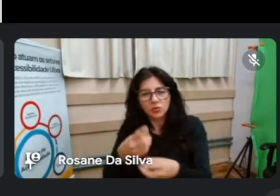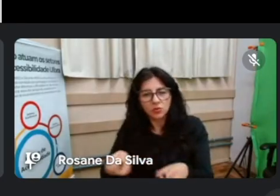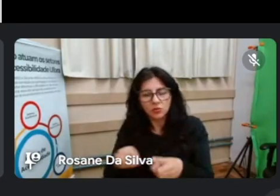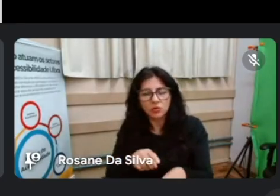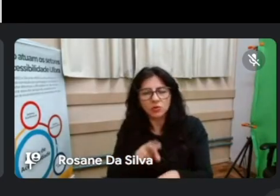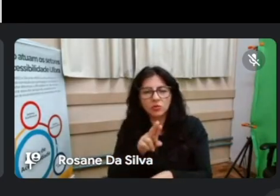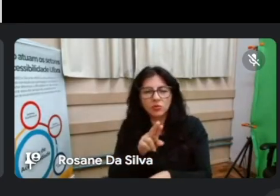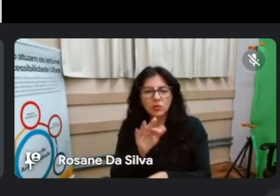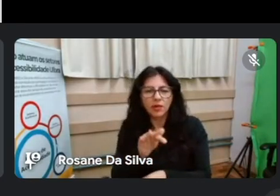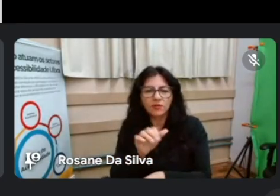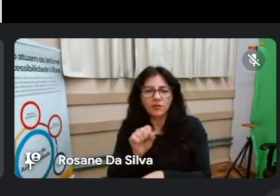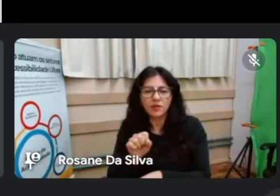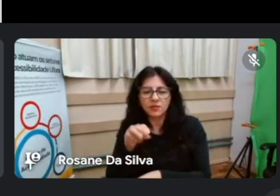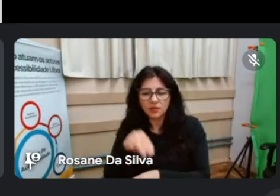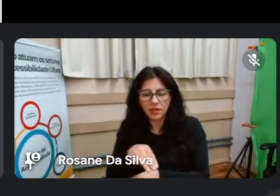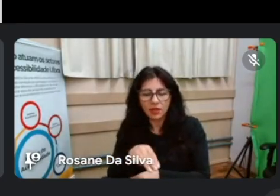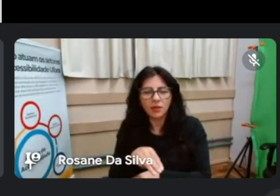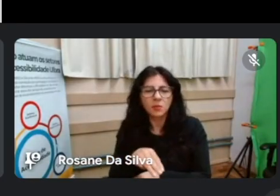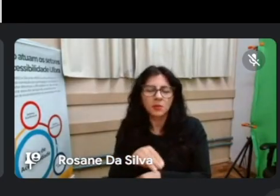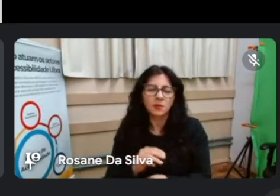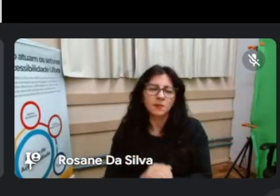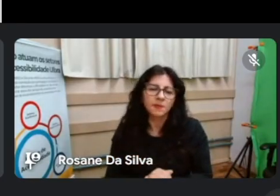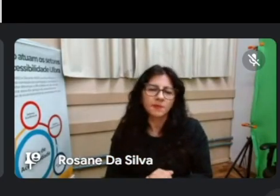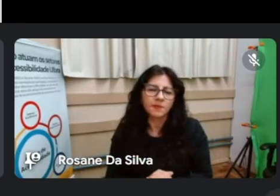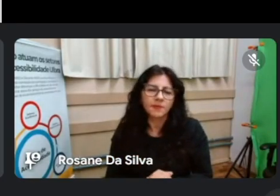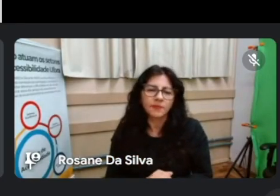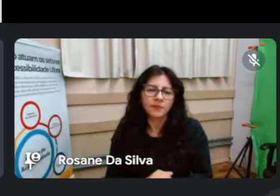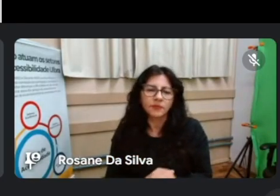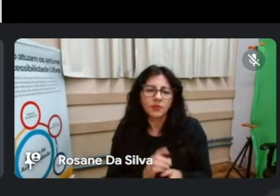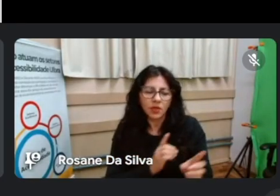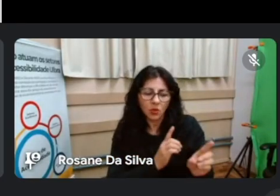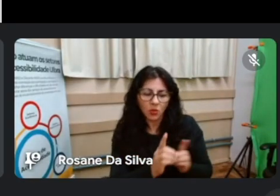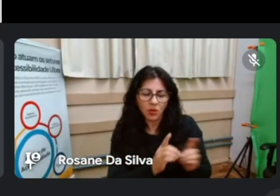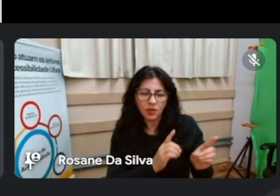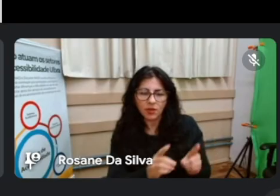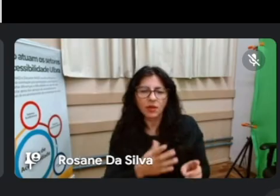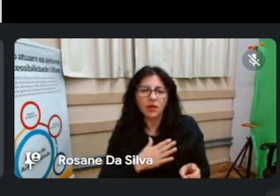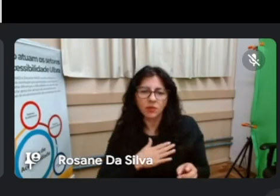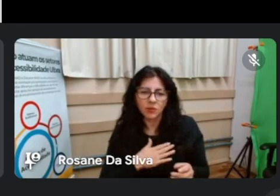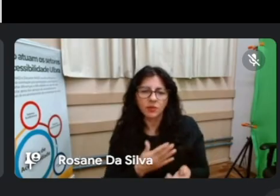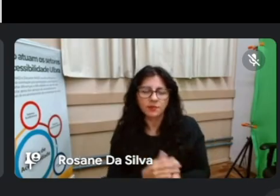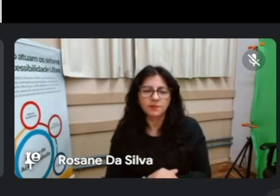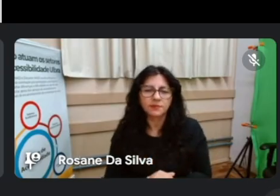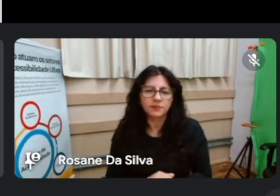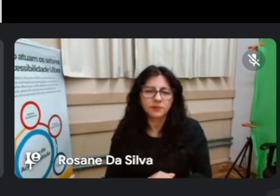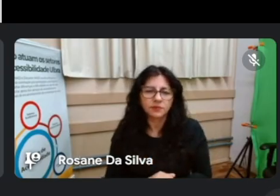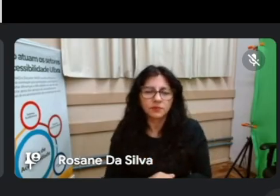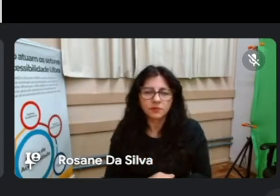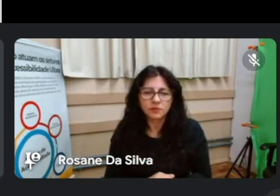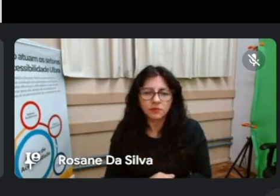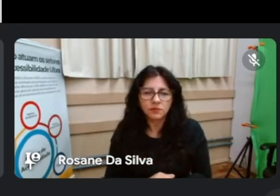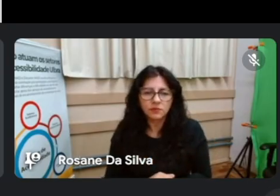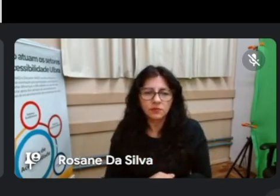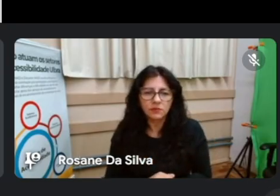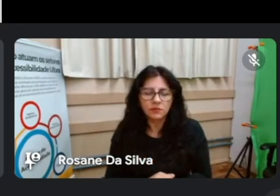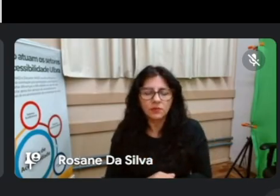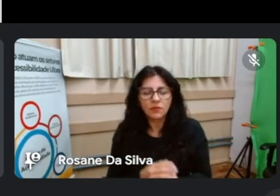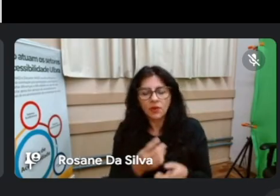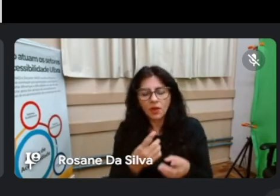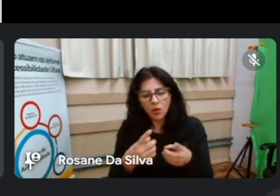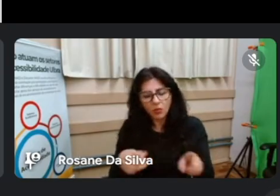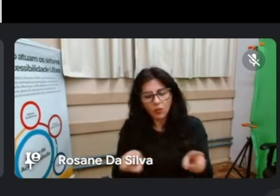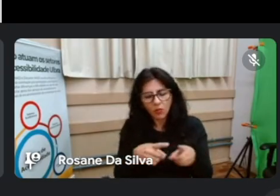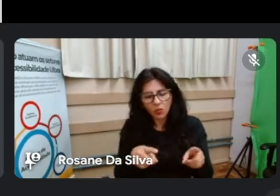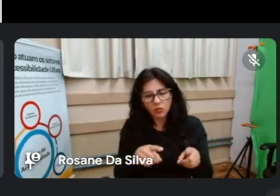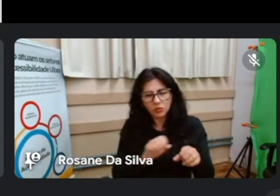né E no caso coordenado por mim hum a a situação dos músicos na pandemia na